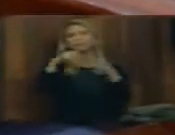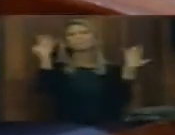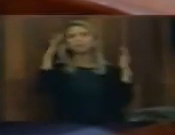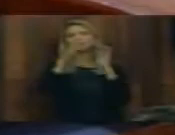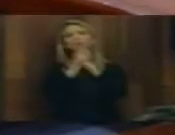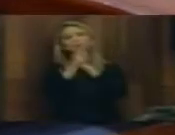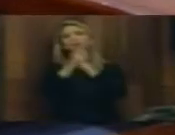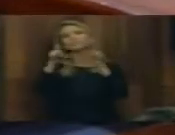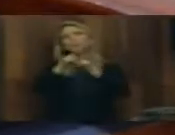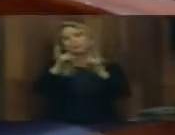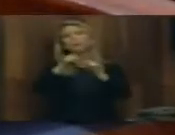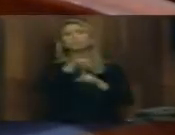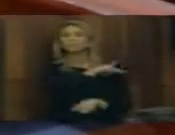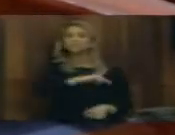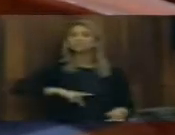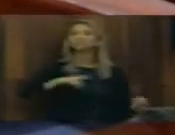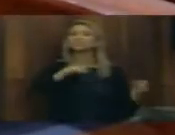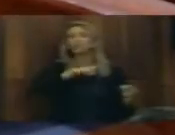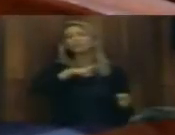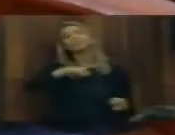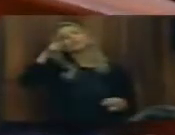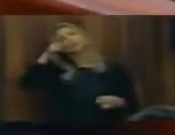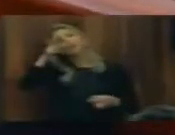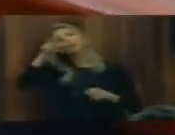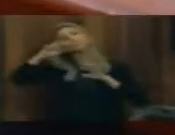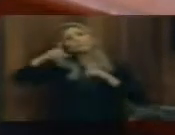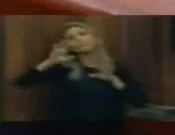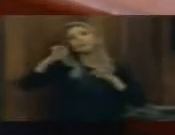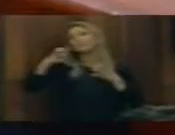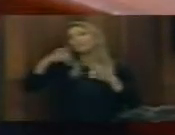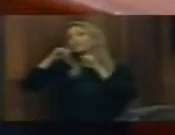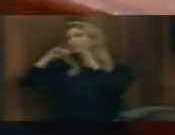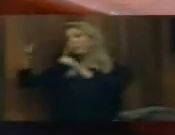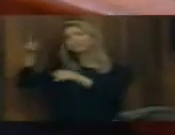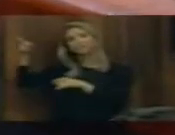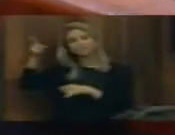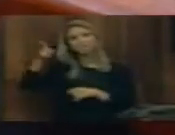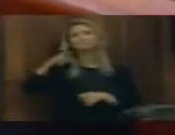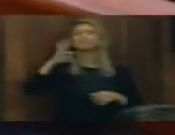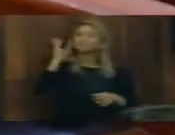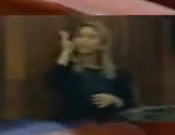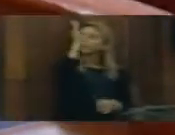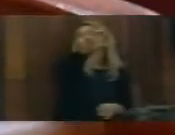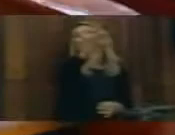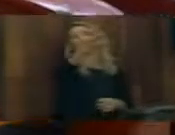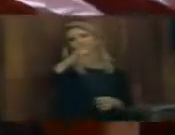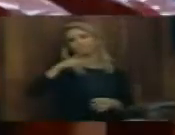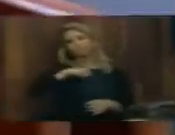que teve esse olhar, mas dizer para você que você vai longe, viu?